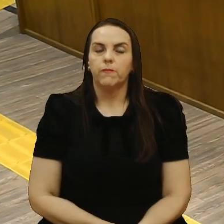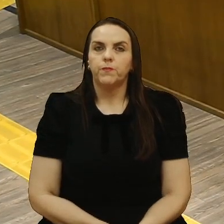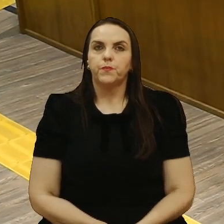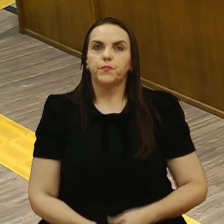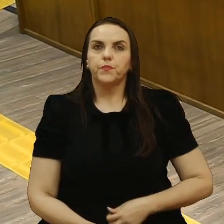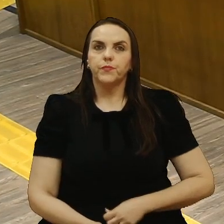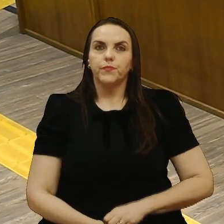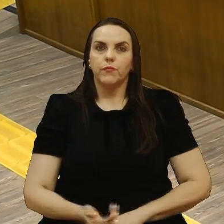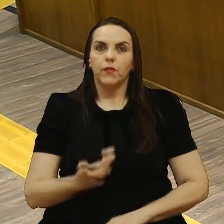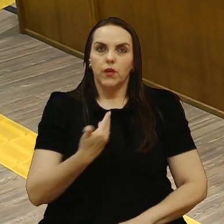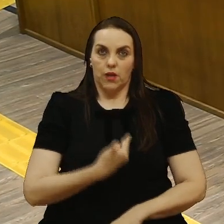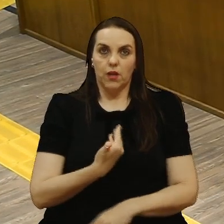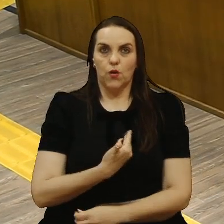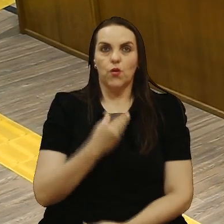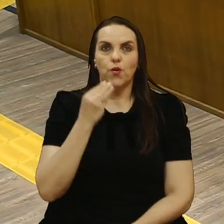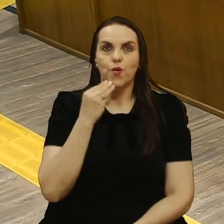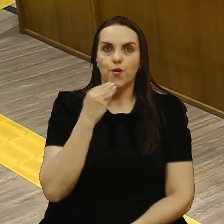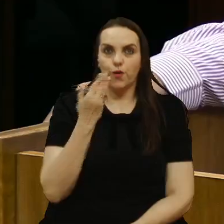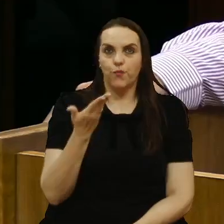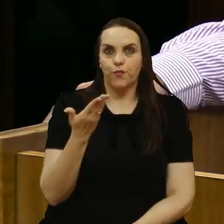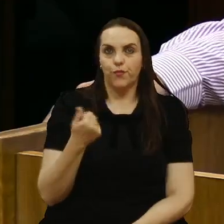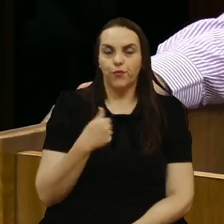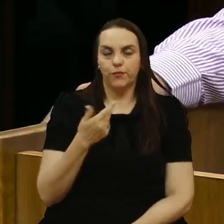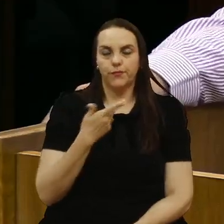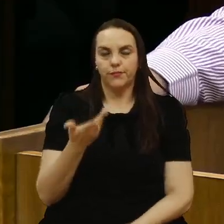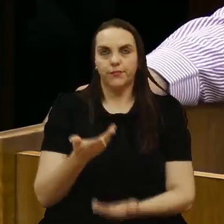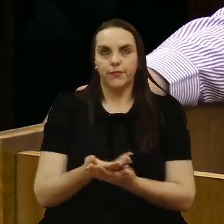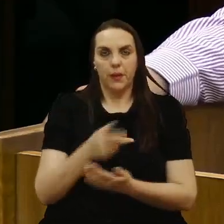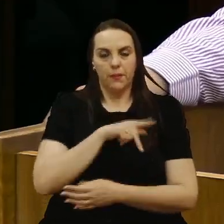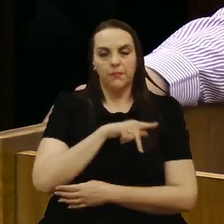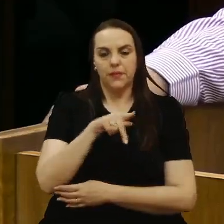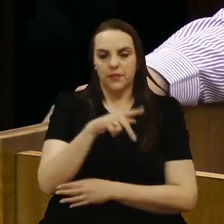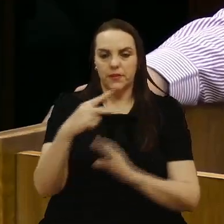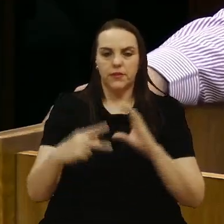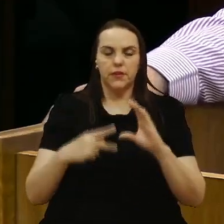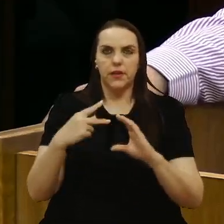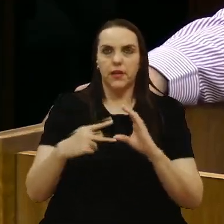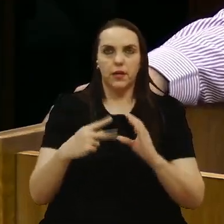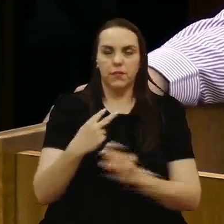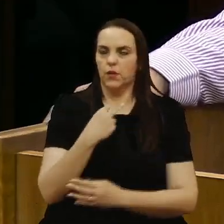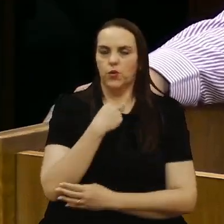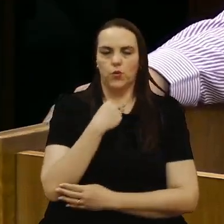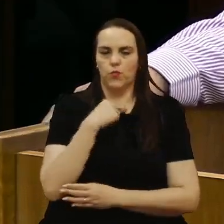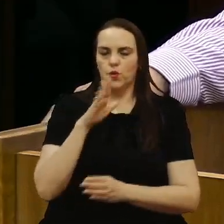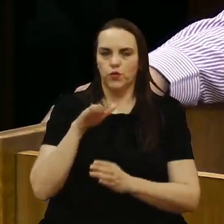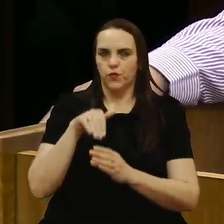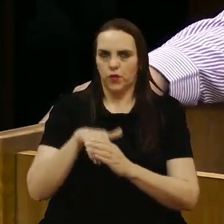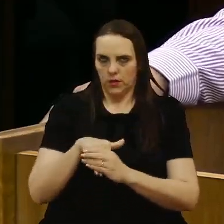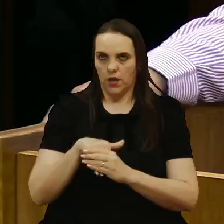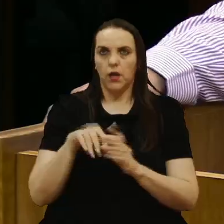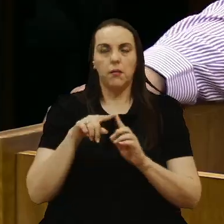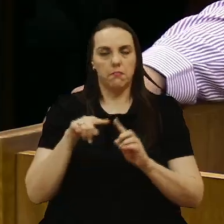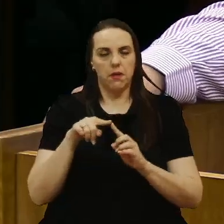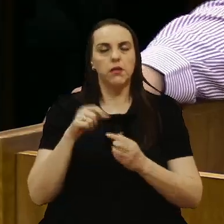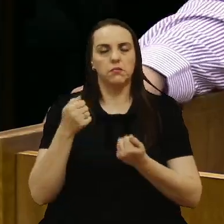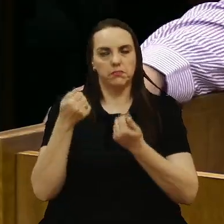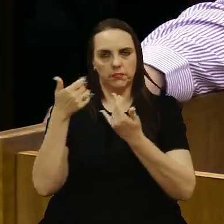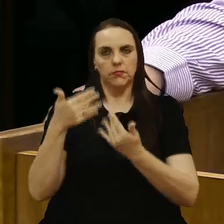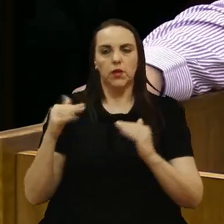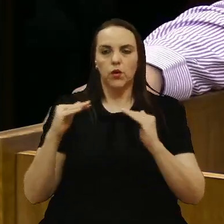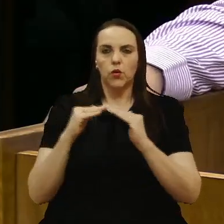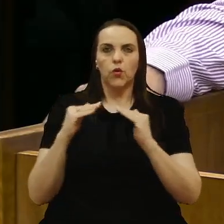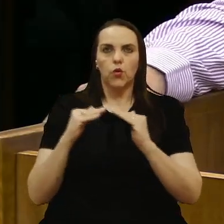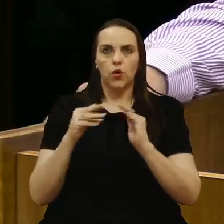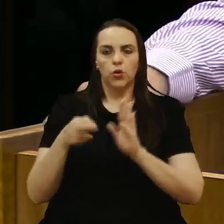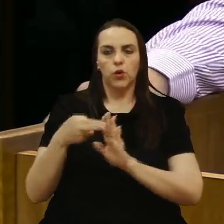Eu, obviamente, em razão da minha posição da presidência, não posso votar, mas me manifesto favorável a esse requerimento